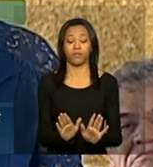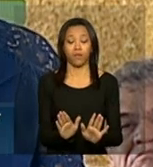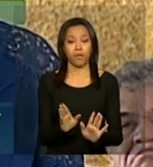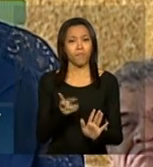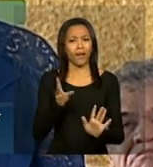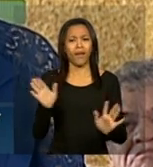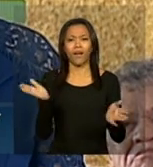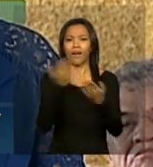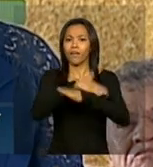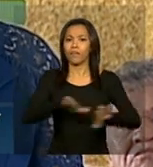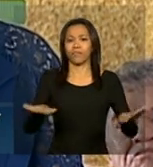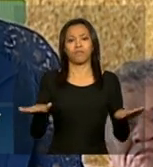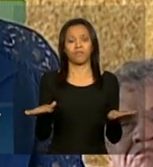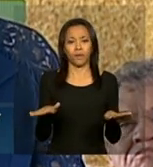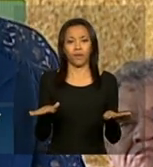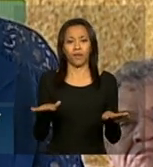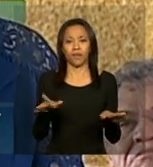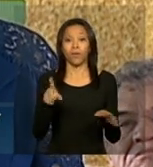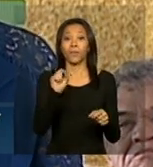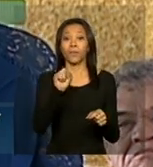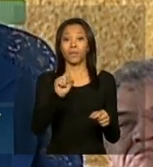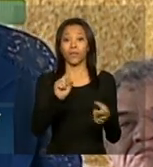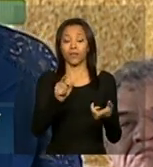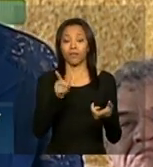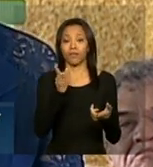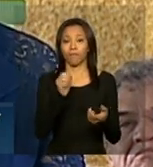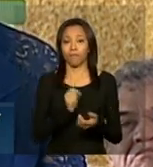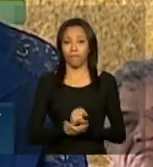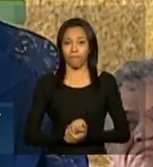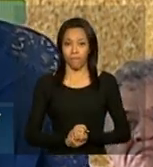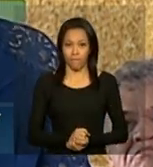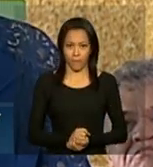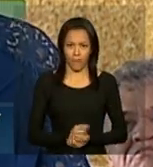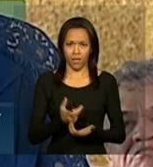para acabar com a duplicidade,